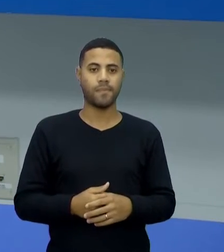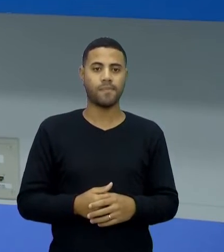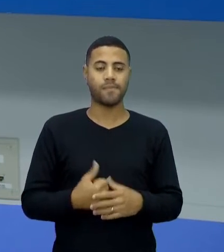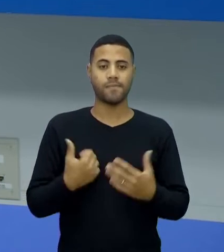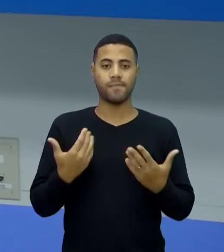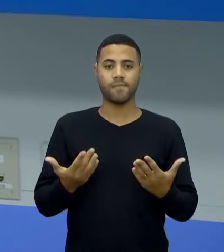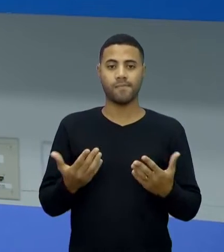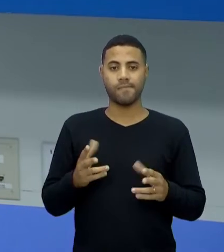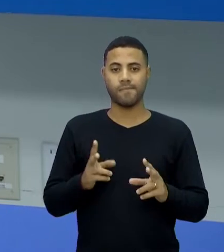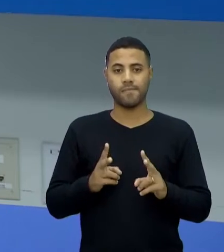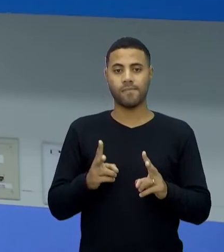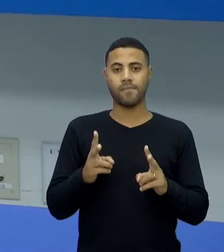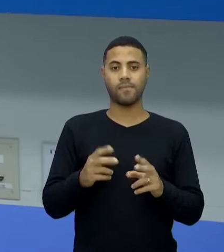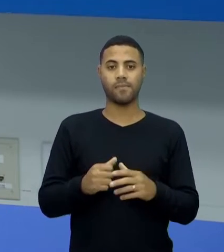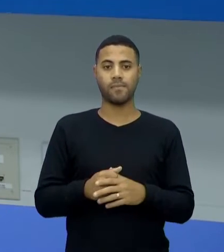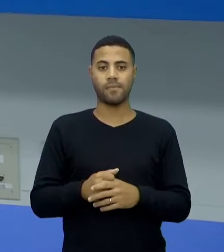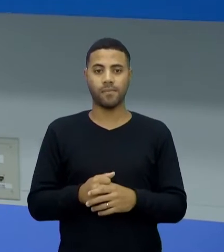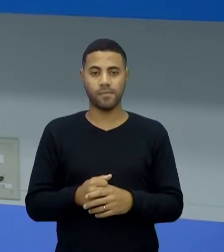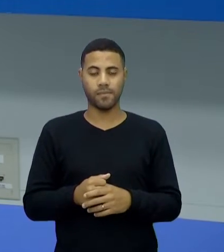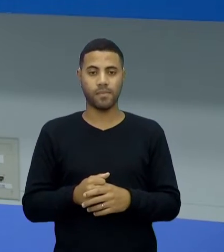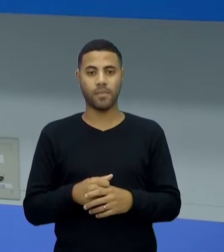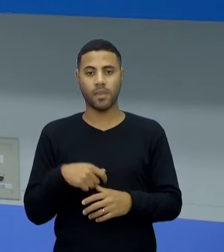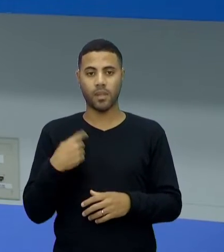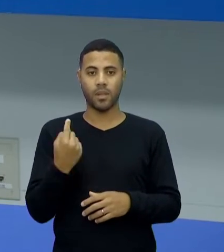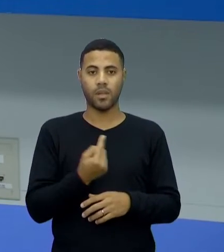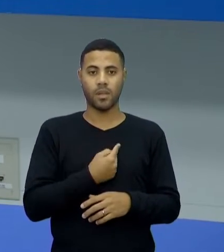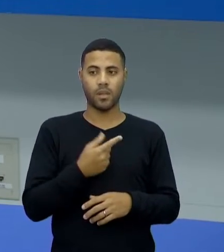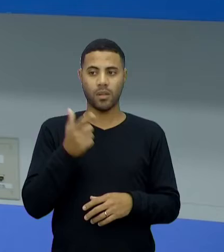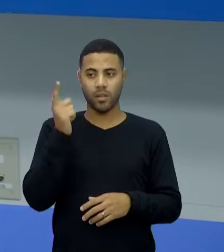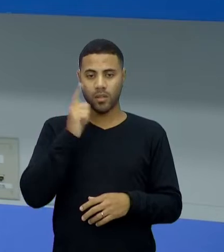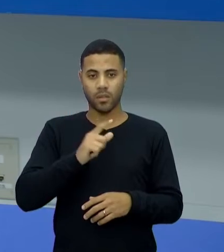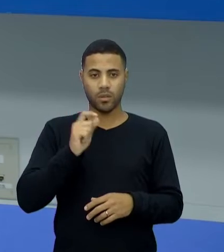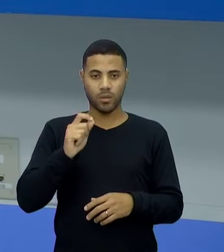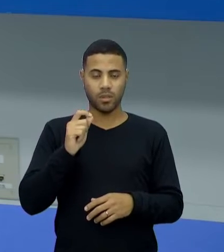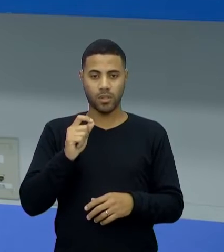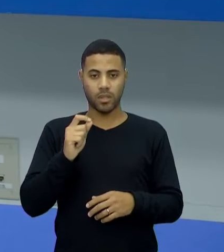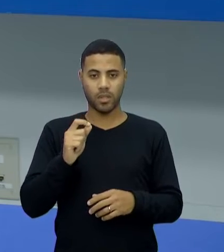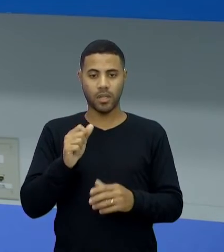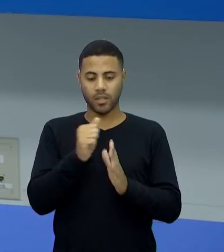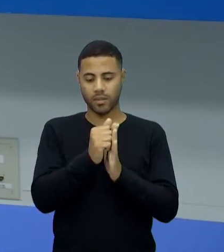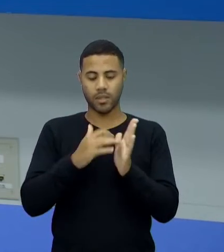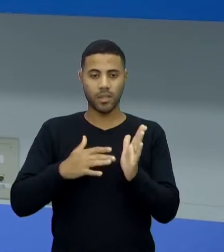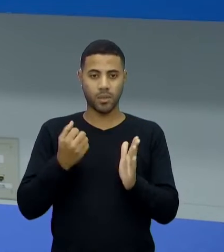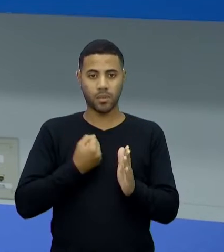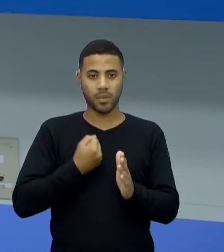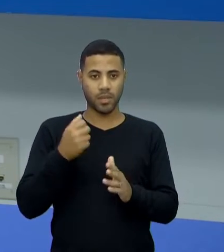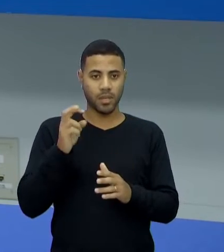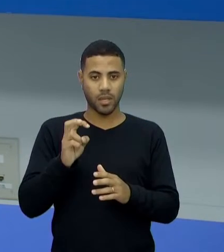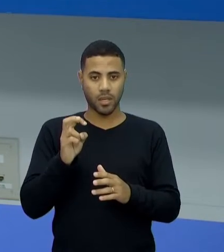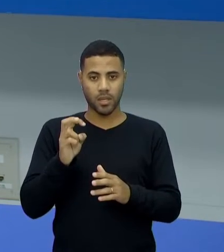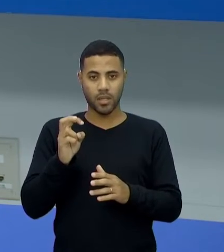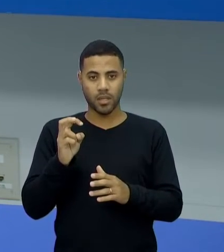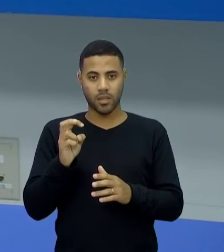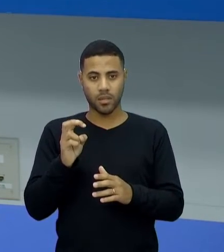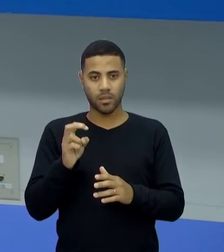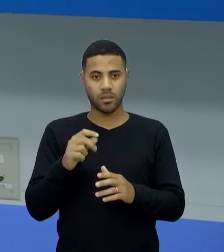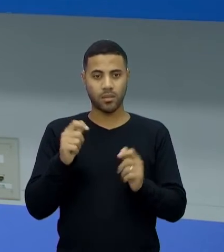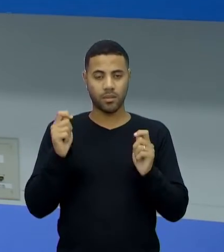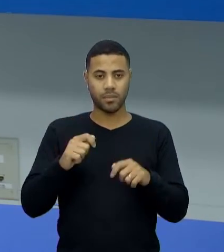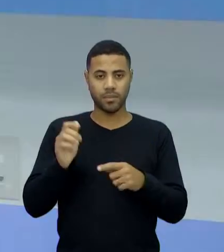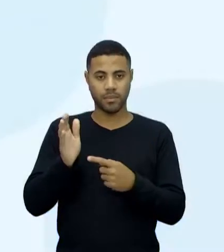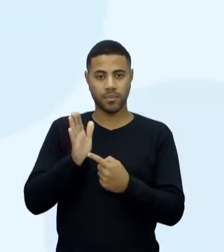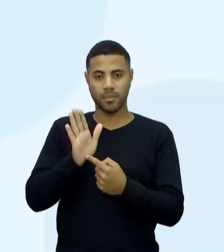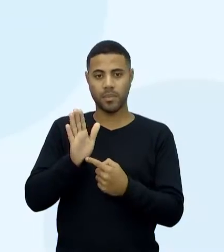aí pessoal a gente vai abrir essa atividade cinco já retomando uma